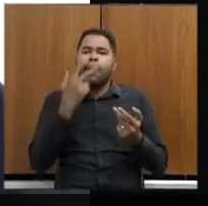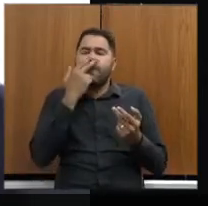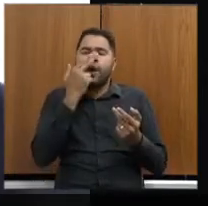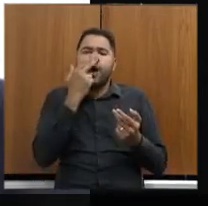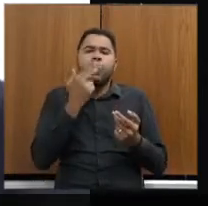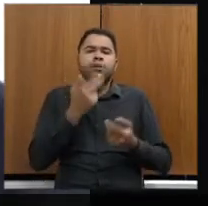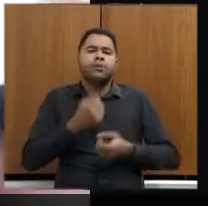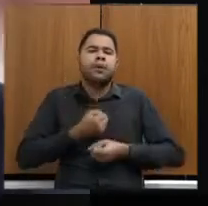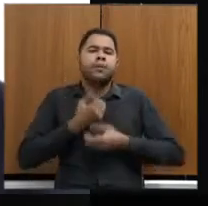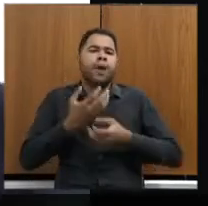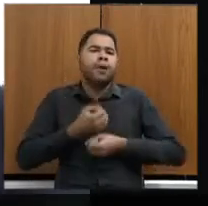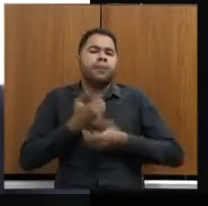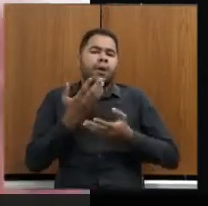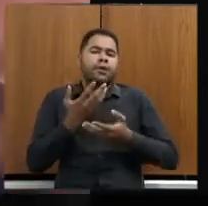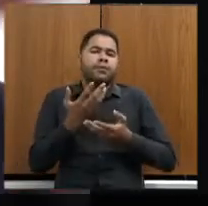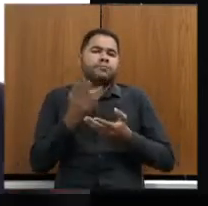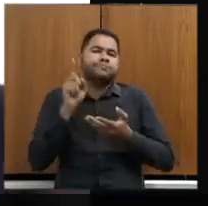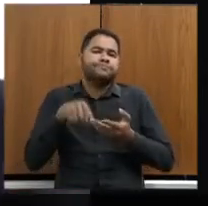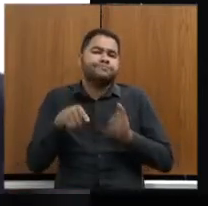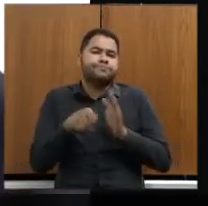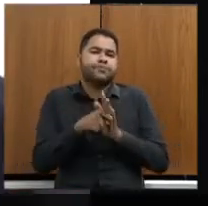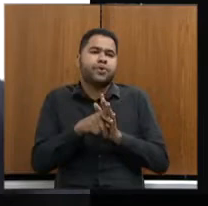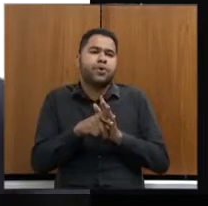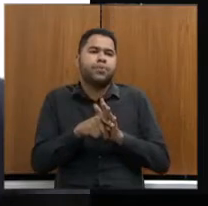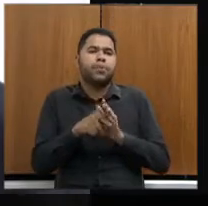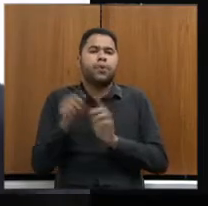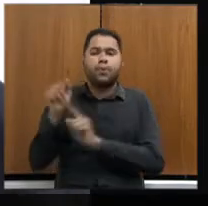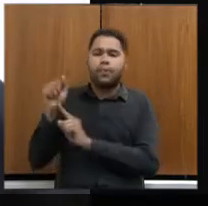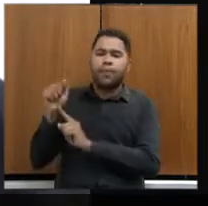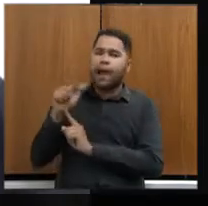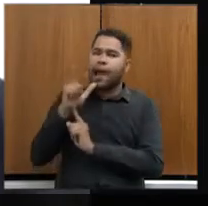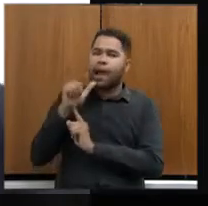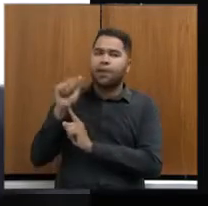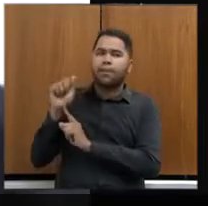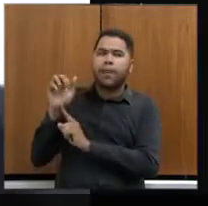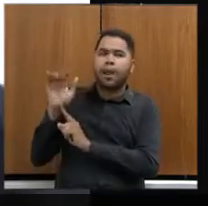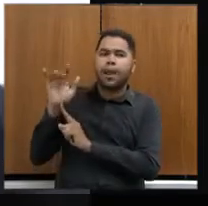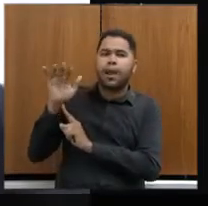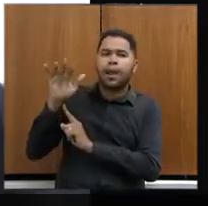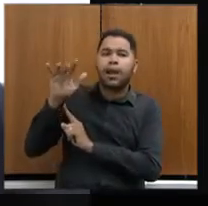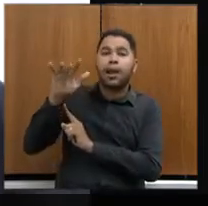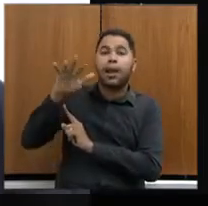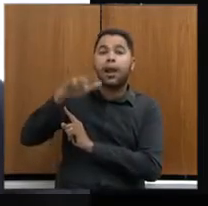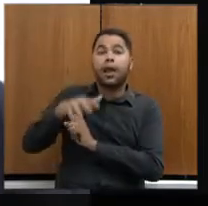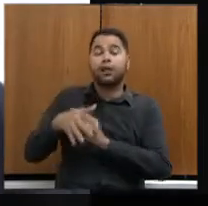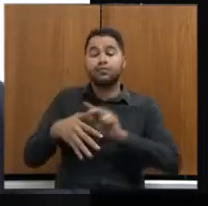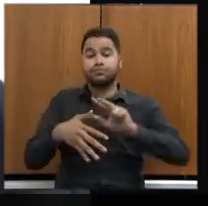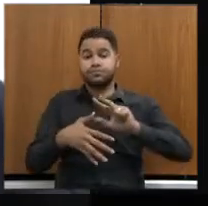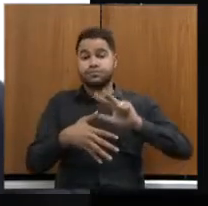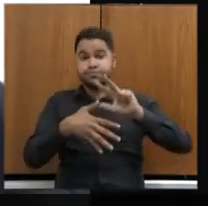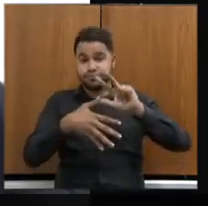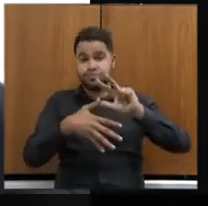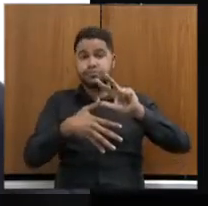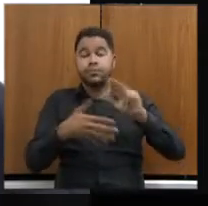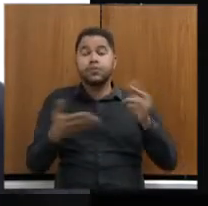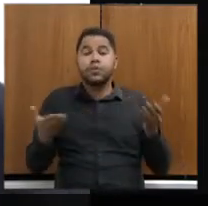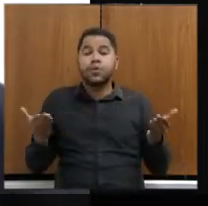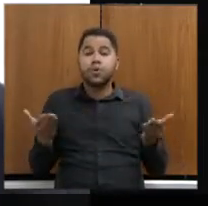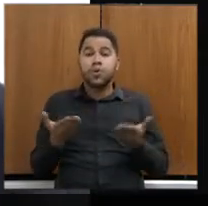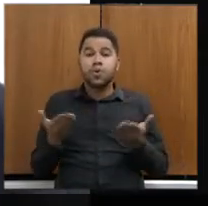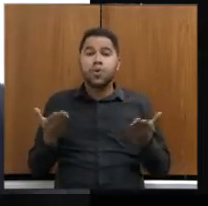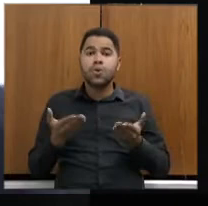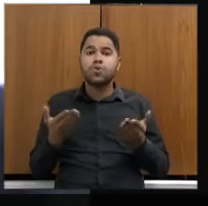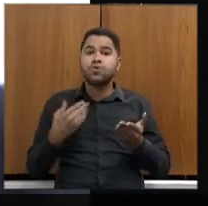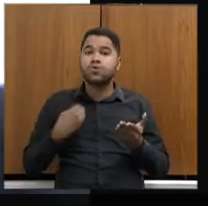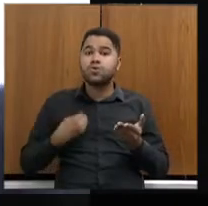o maior projeto do dedicação de toda América Latina mas é um projeto que ir hoje ele